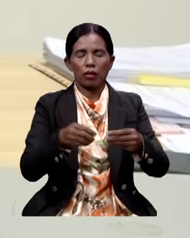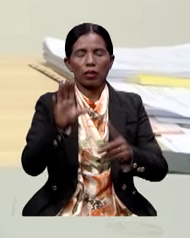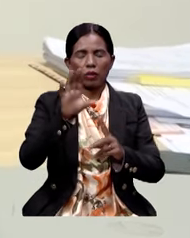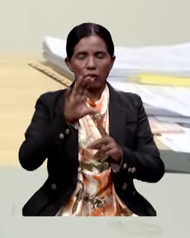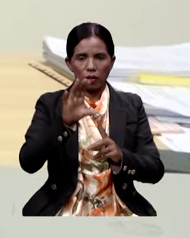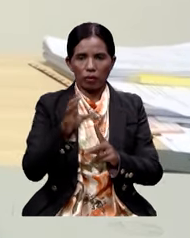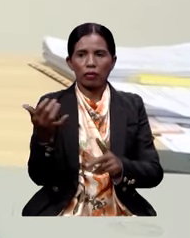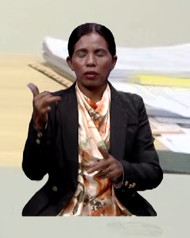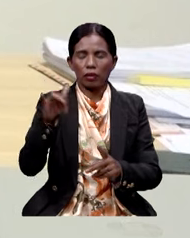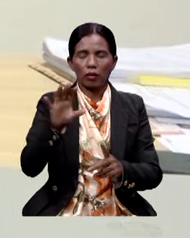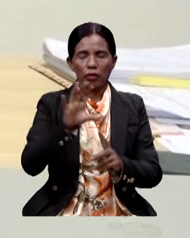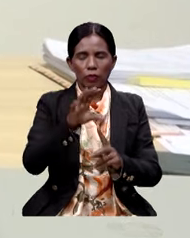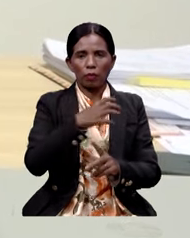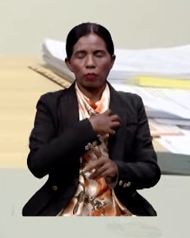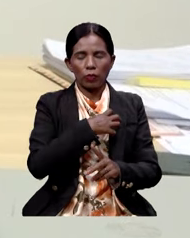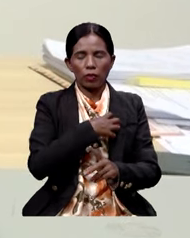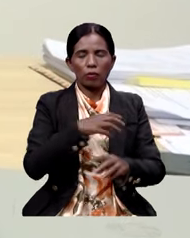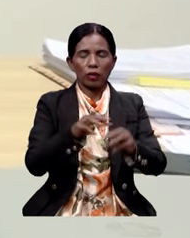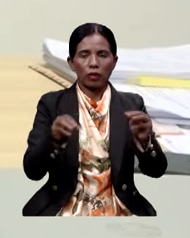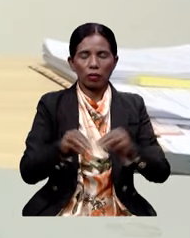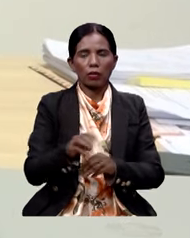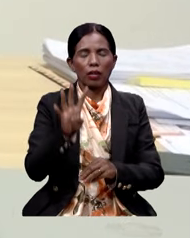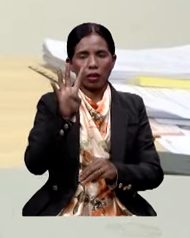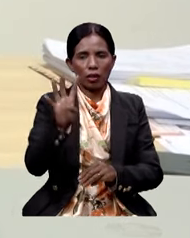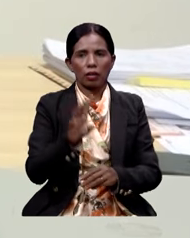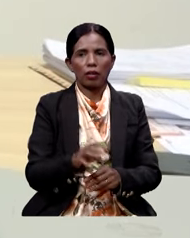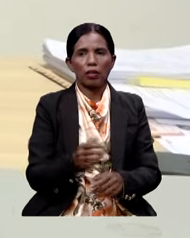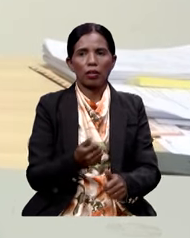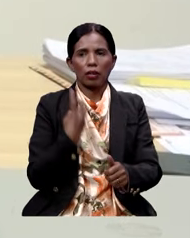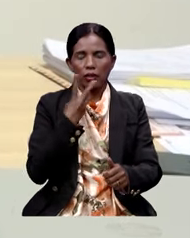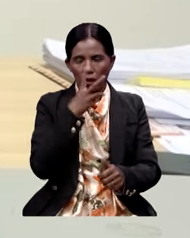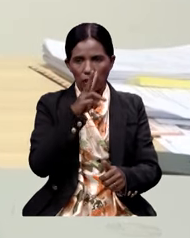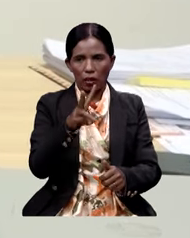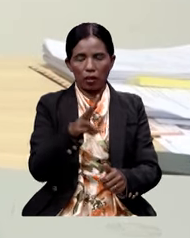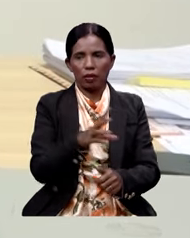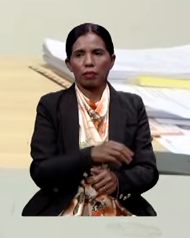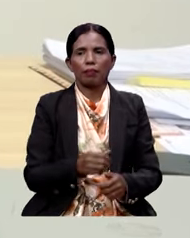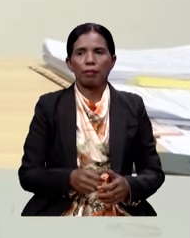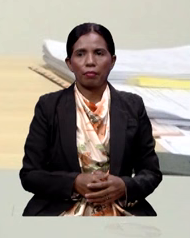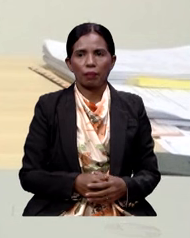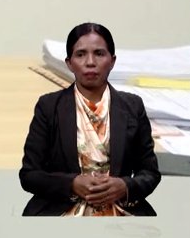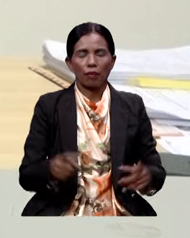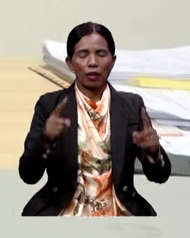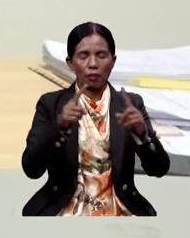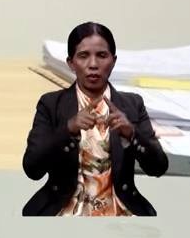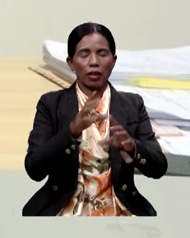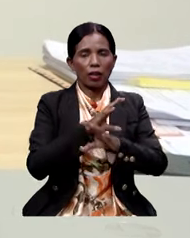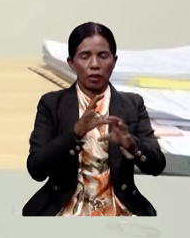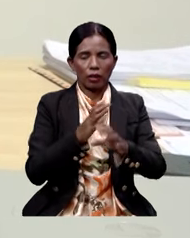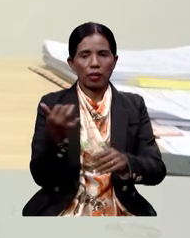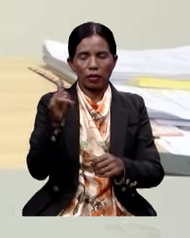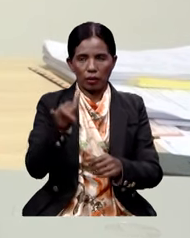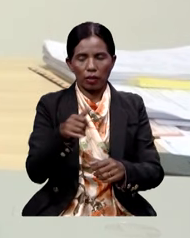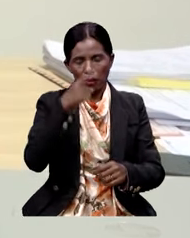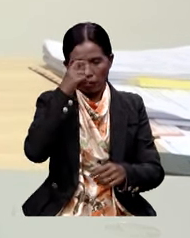section da municipio hat ne bema ka tuntum circula ne ba tuir mai ita halo kedan operações ba ia tuntum serne